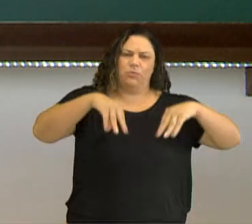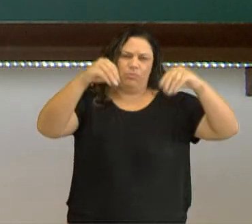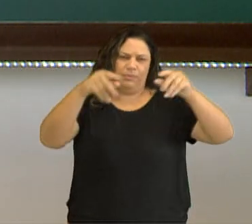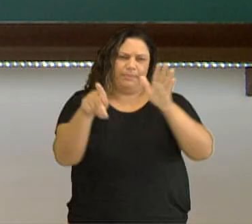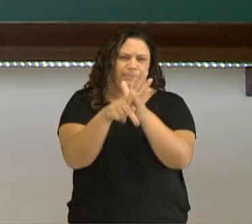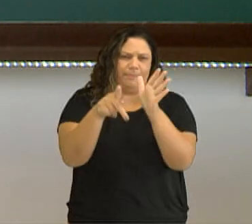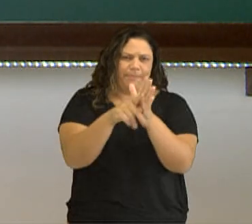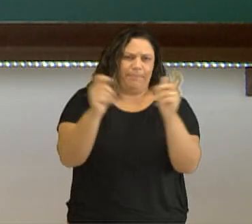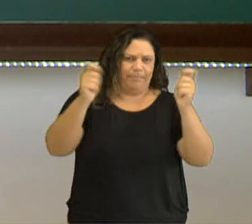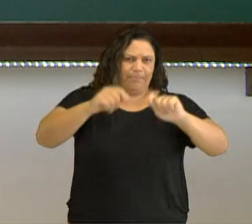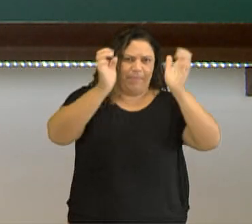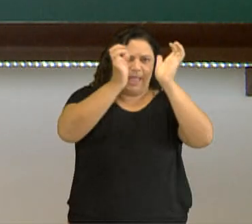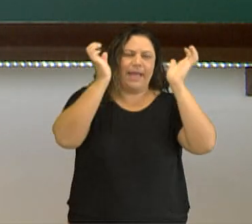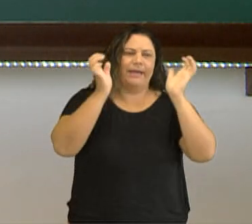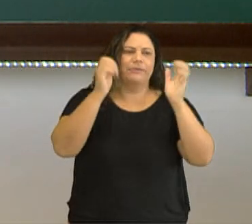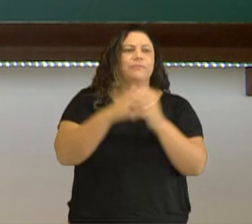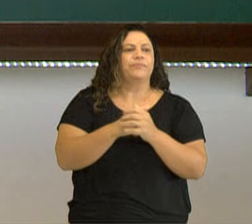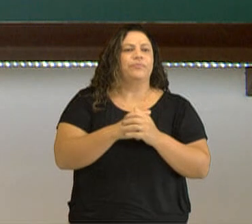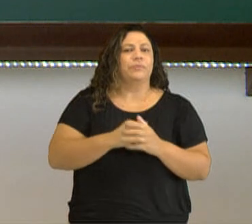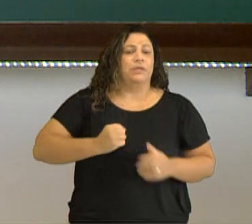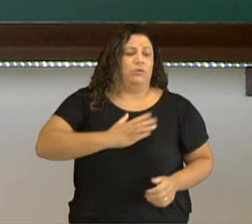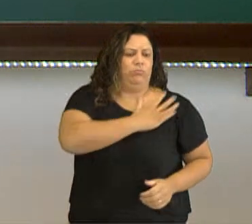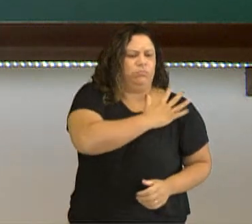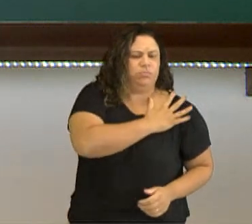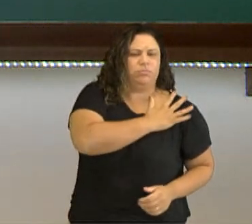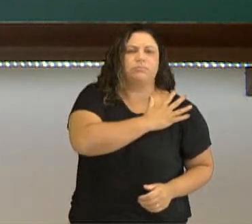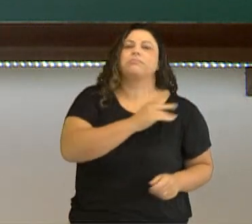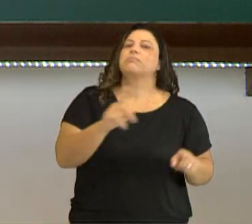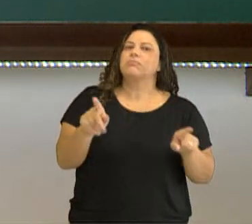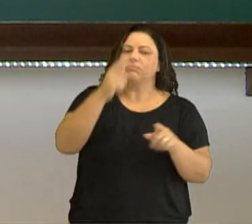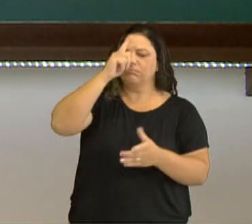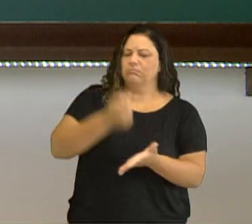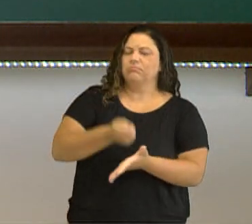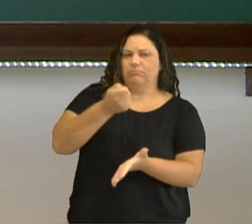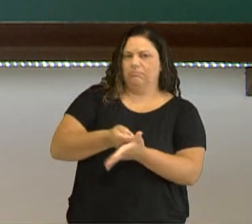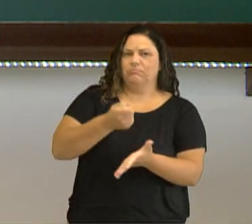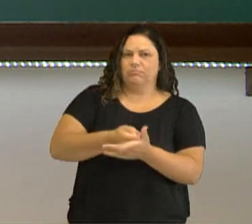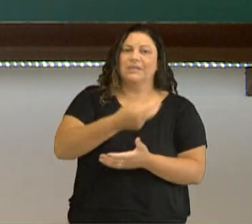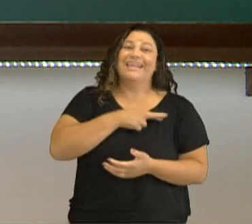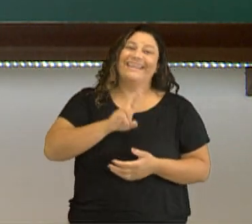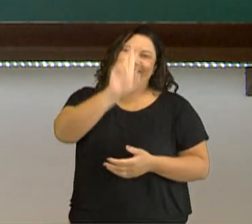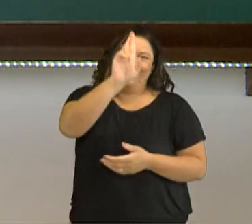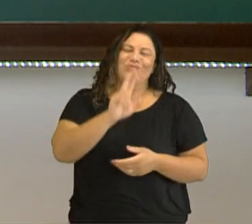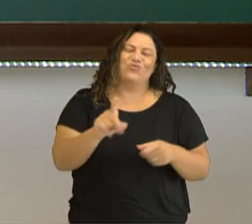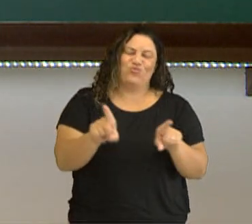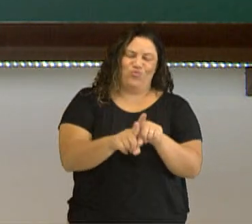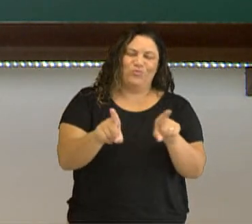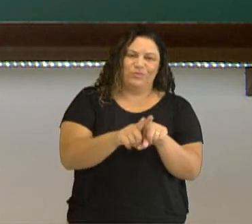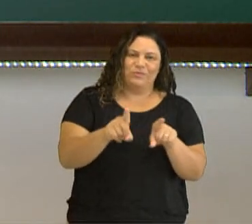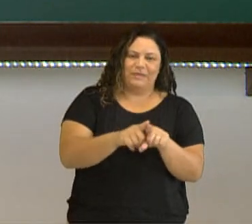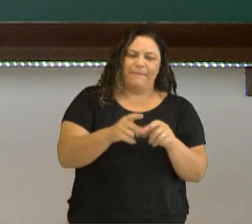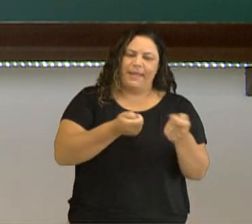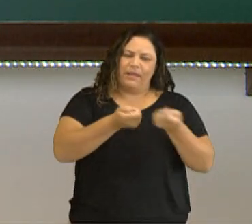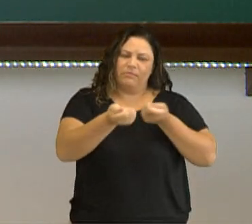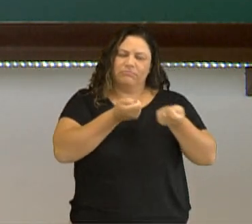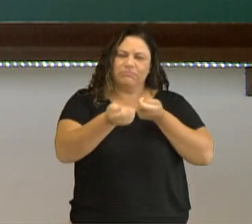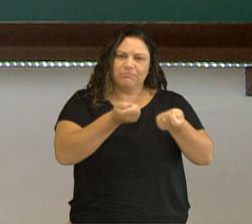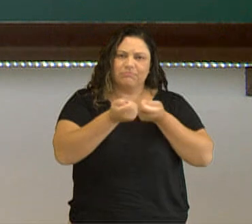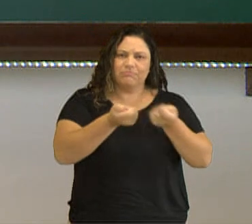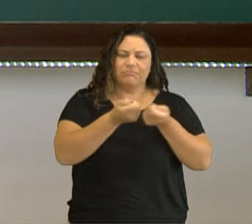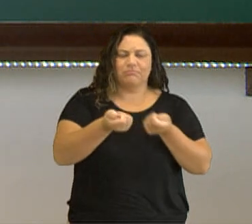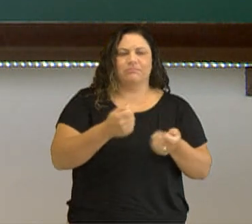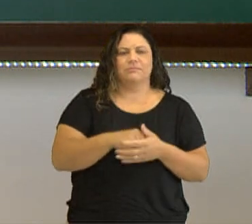liderança religiosa quanto militar. Então ele era, né, ele que coordenava, ele que administrava, ele que era a